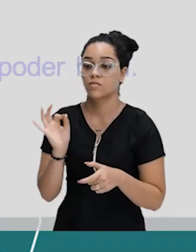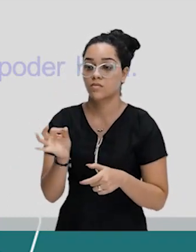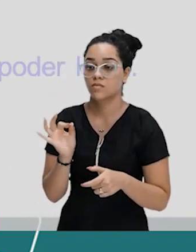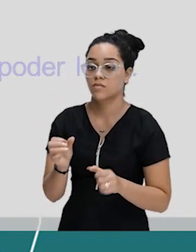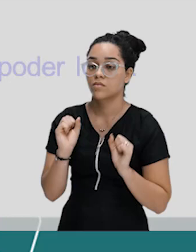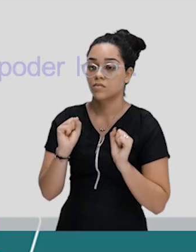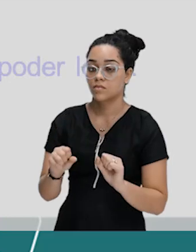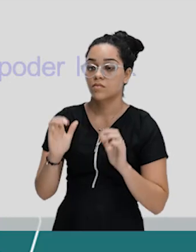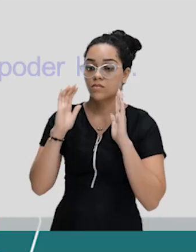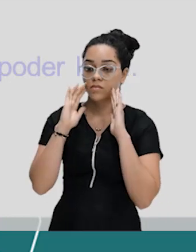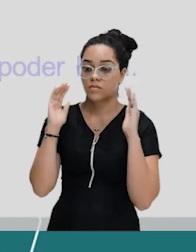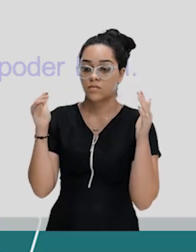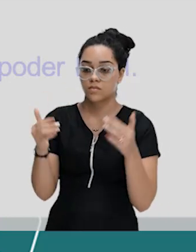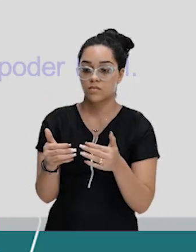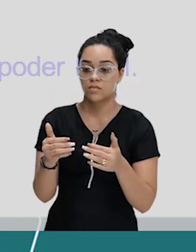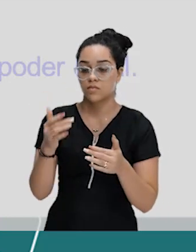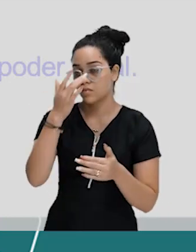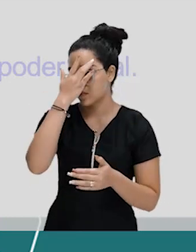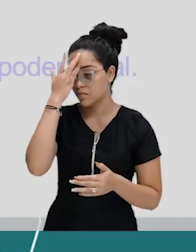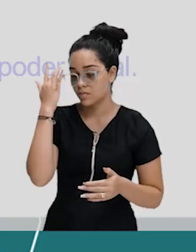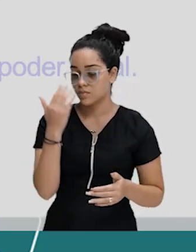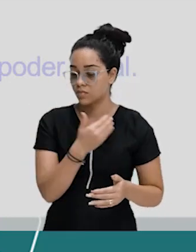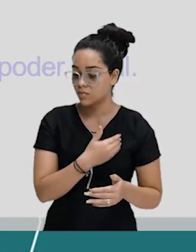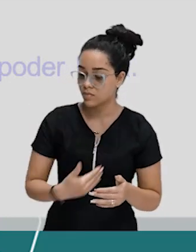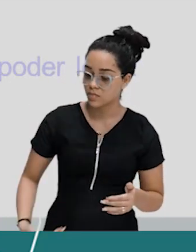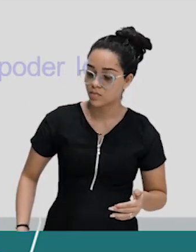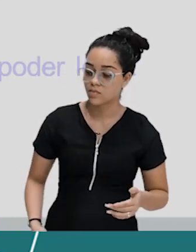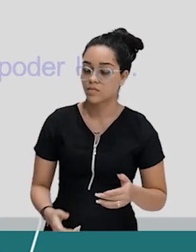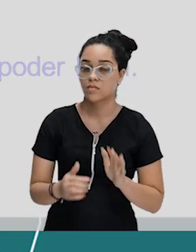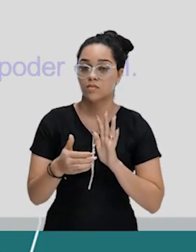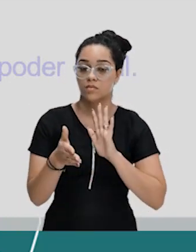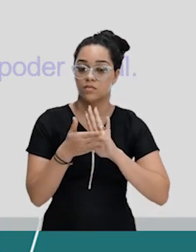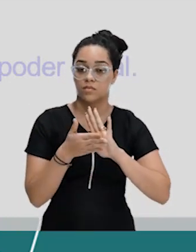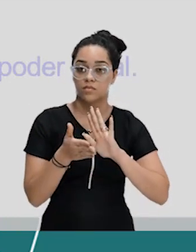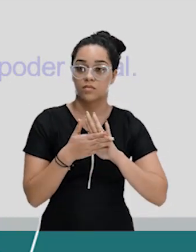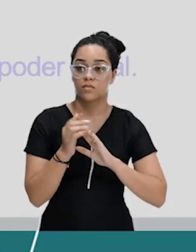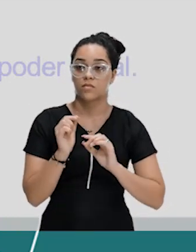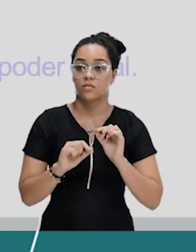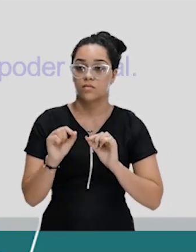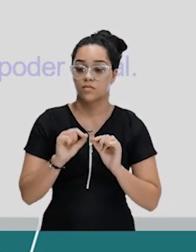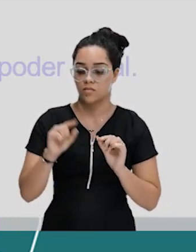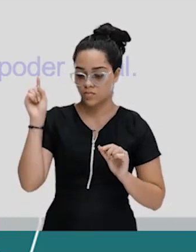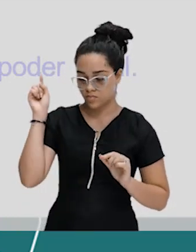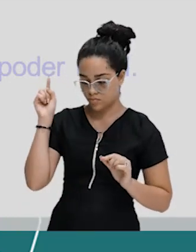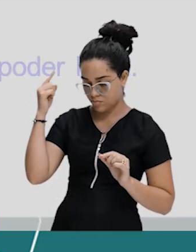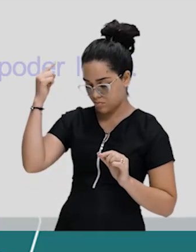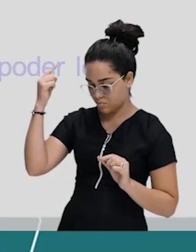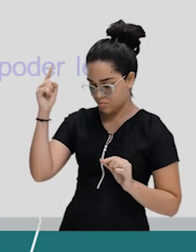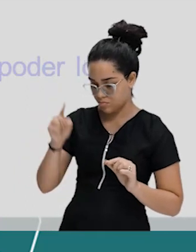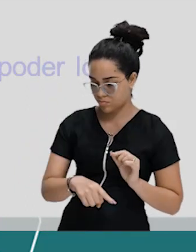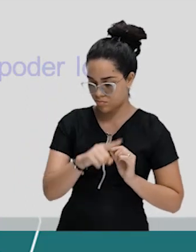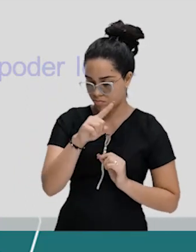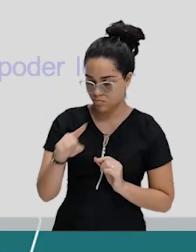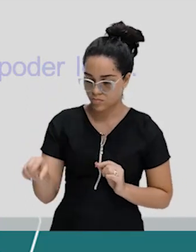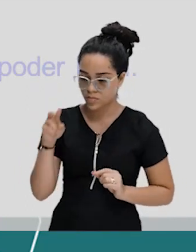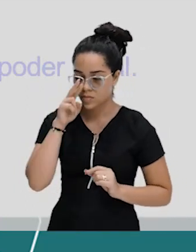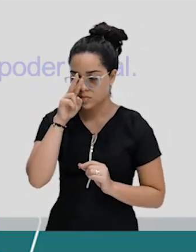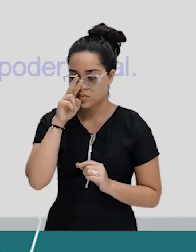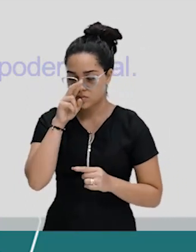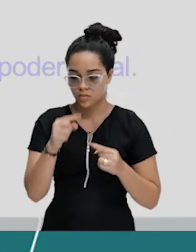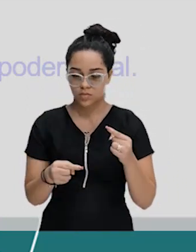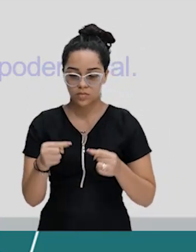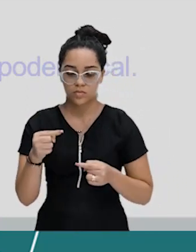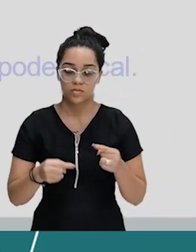para centralizar o poder desse monarca. Então ela propõe abdicar o seu poder político, local,